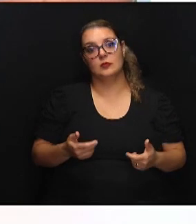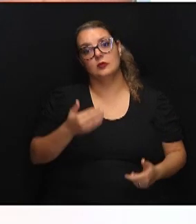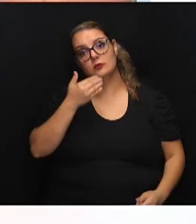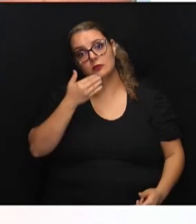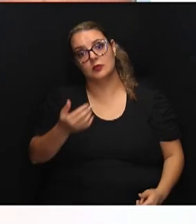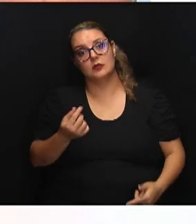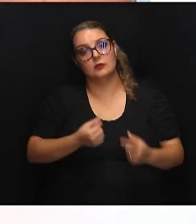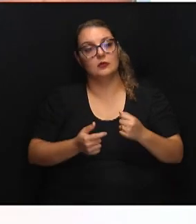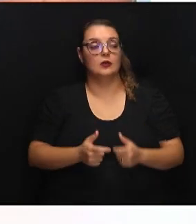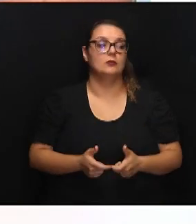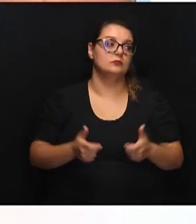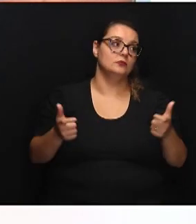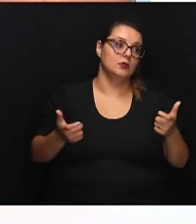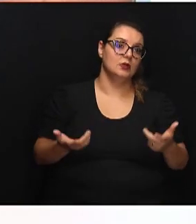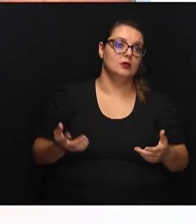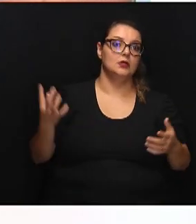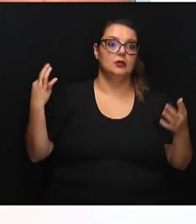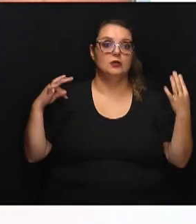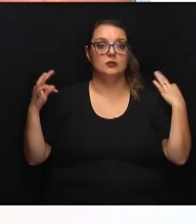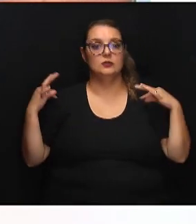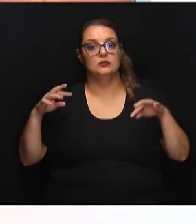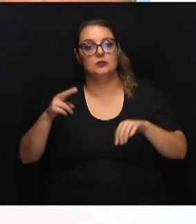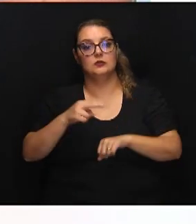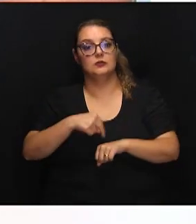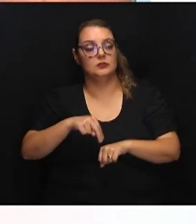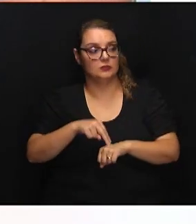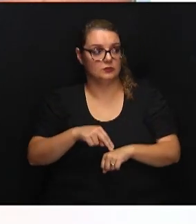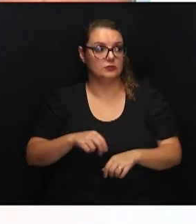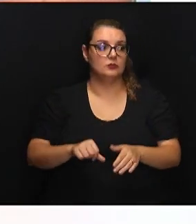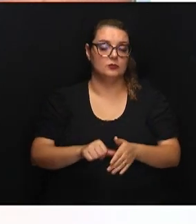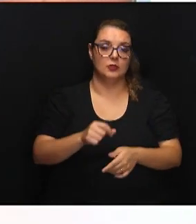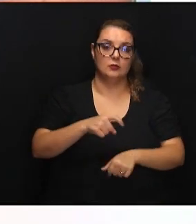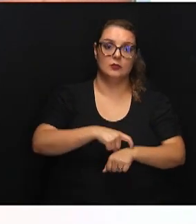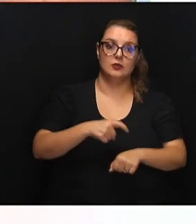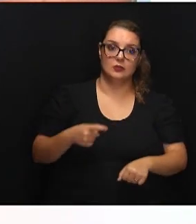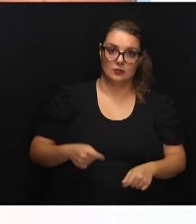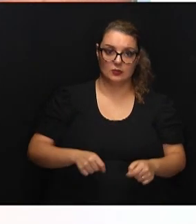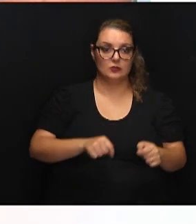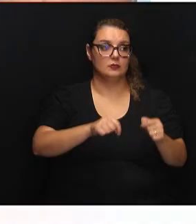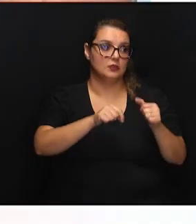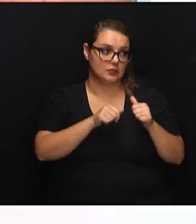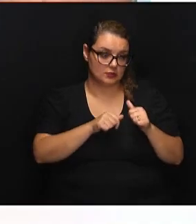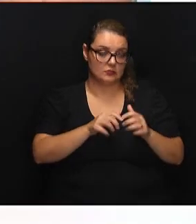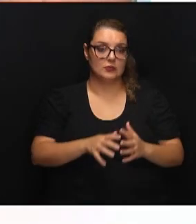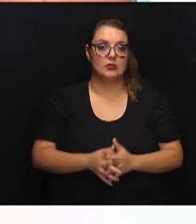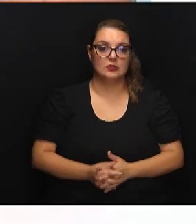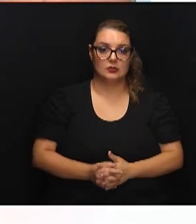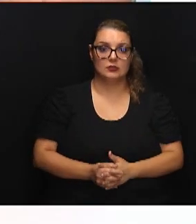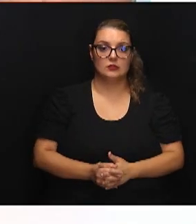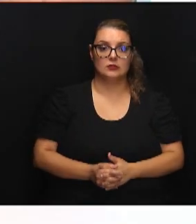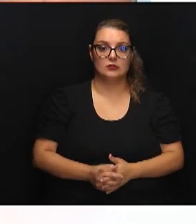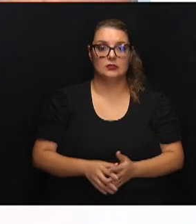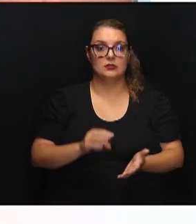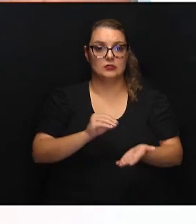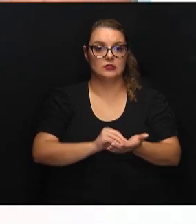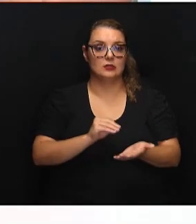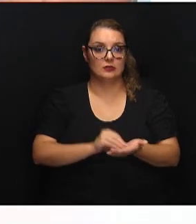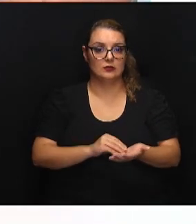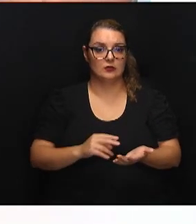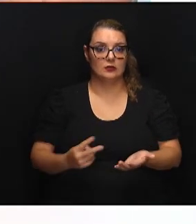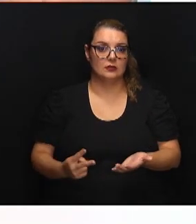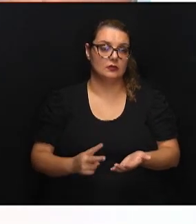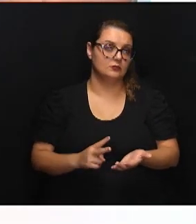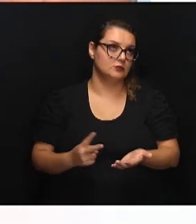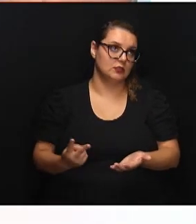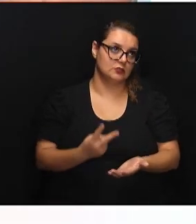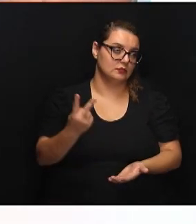o turismo nacional, num primeiro momento, ele se beneficia dessa desvalorização do real ou do aumento do